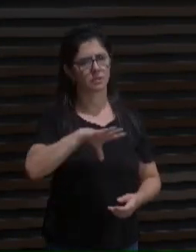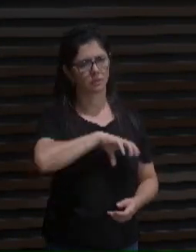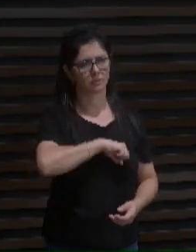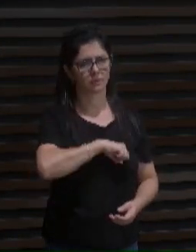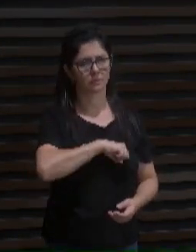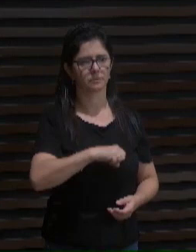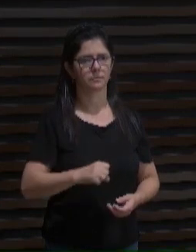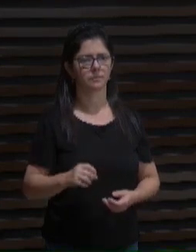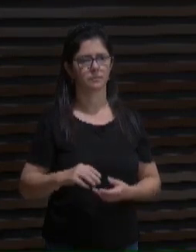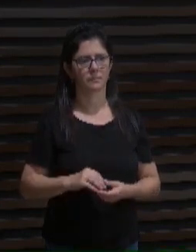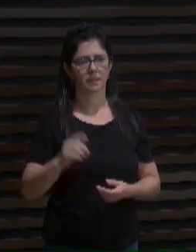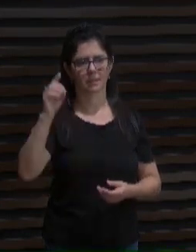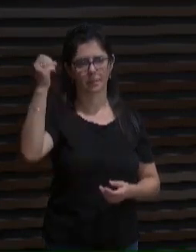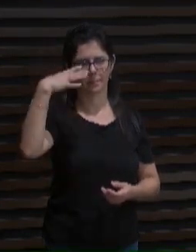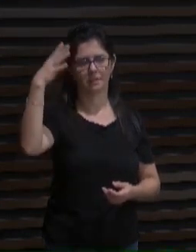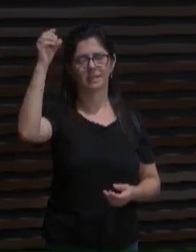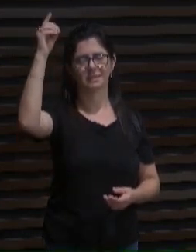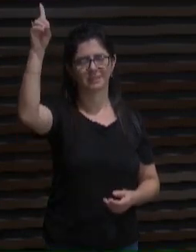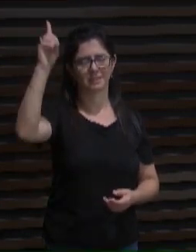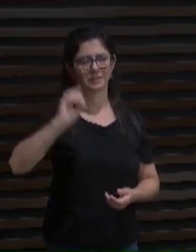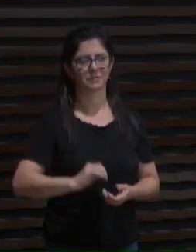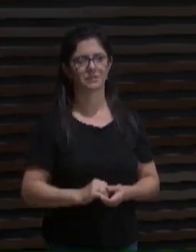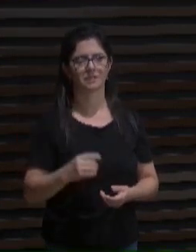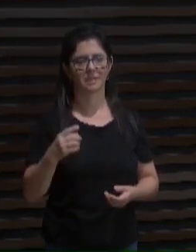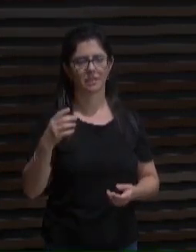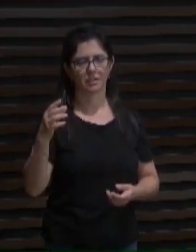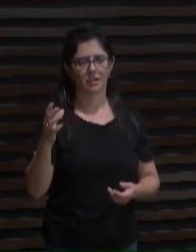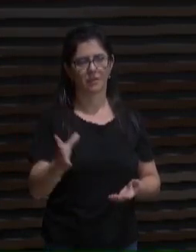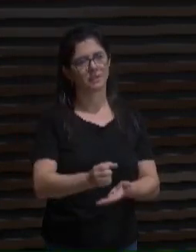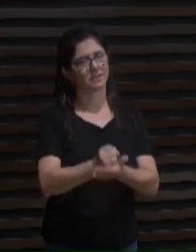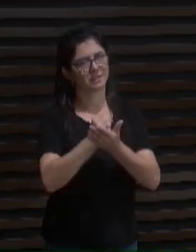alcançou. Olha o privilégio que nós temos.